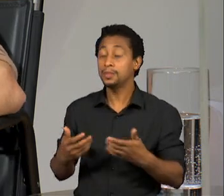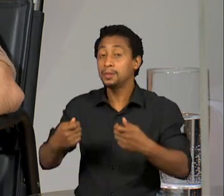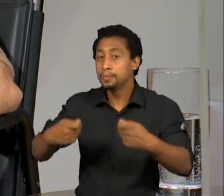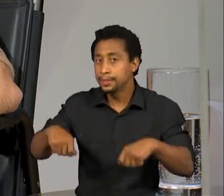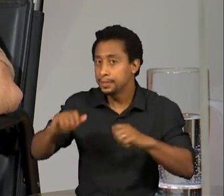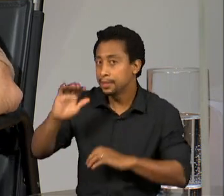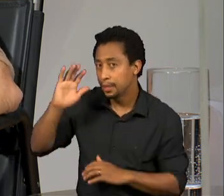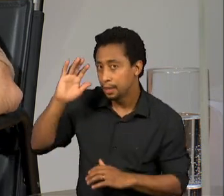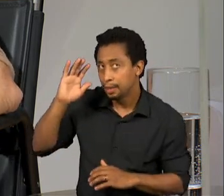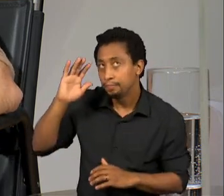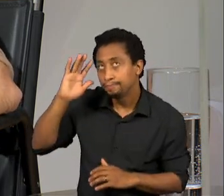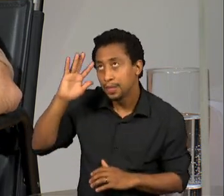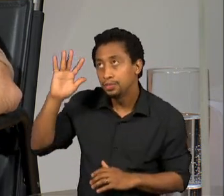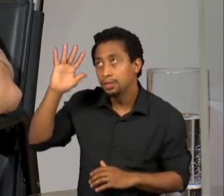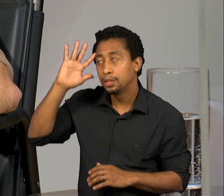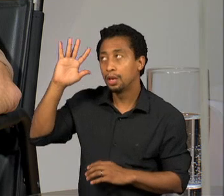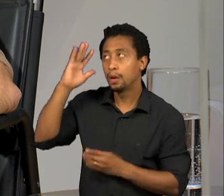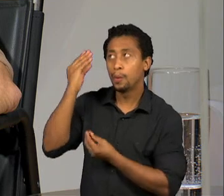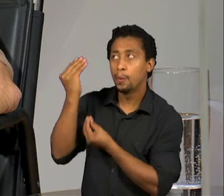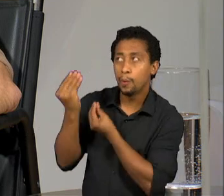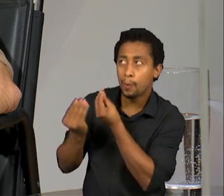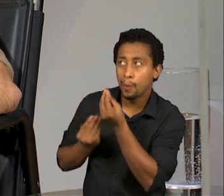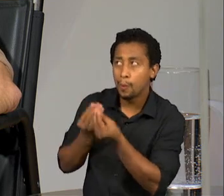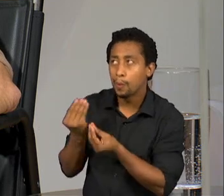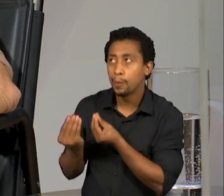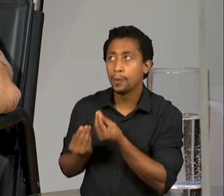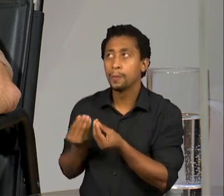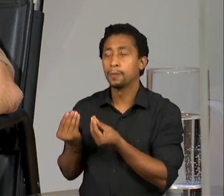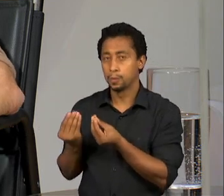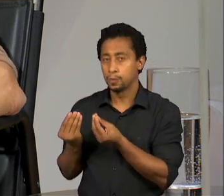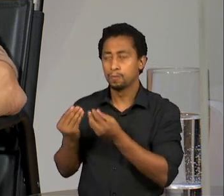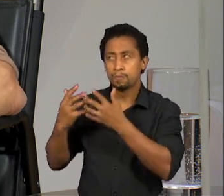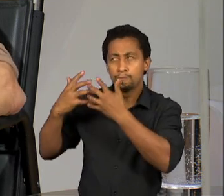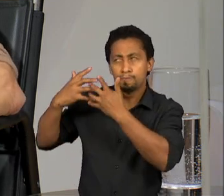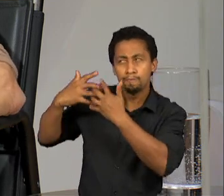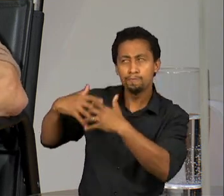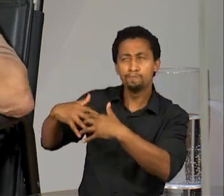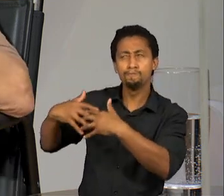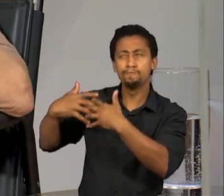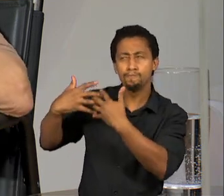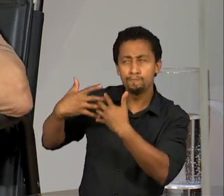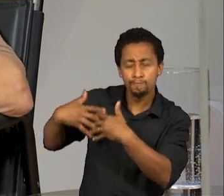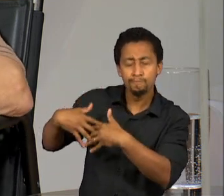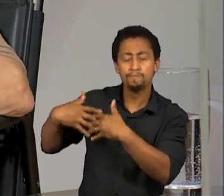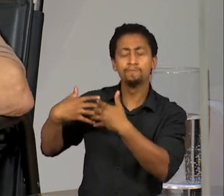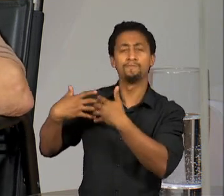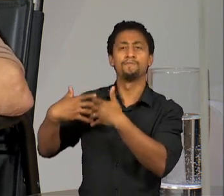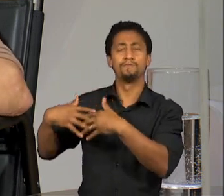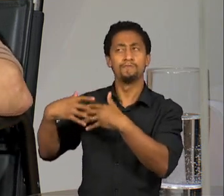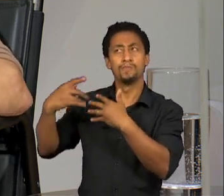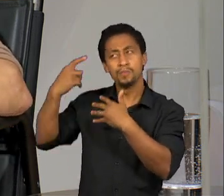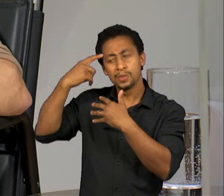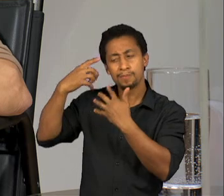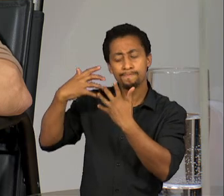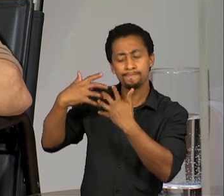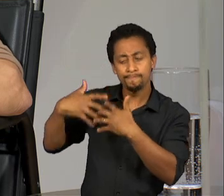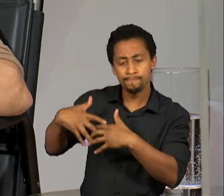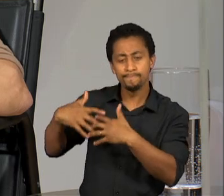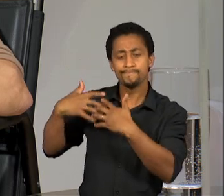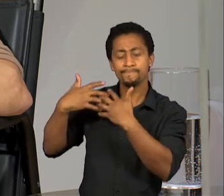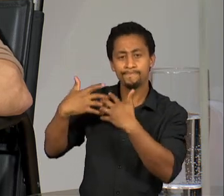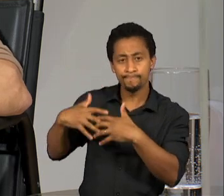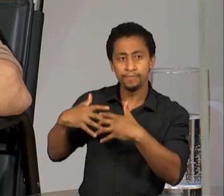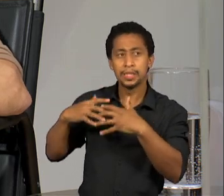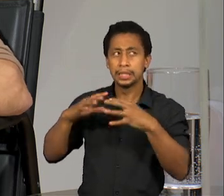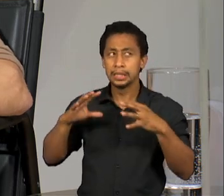a maneira como as operações mentais hoje estão profundamente conectadas com